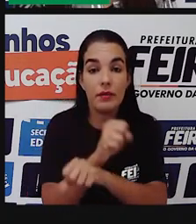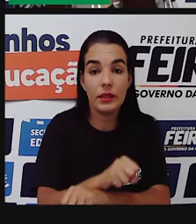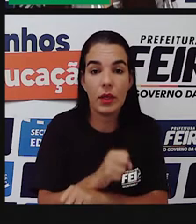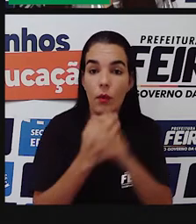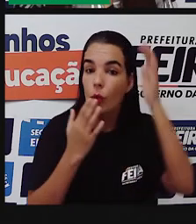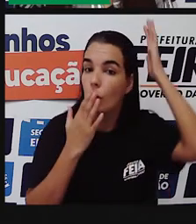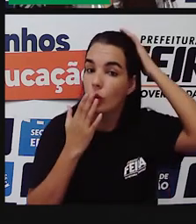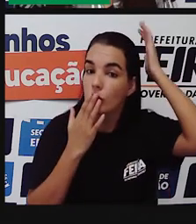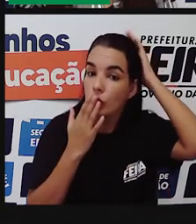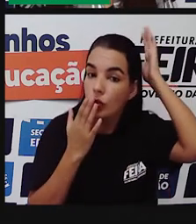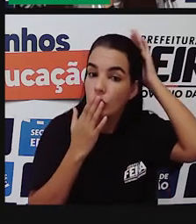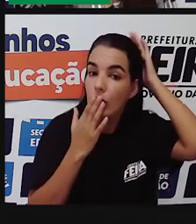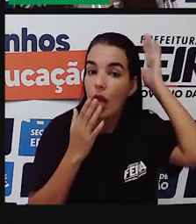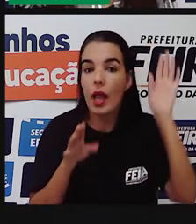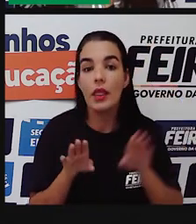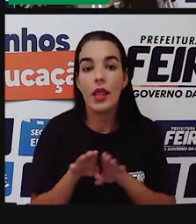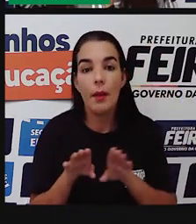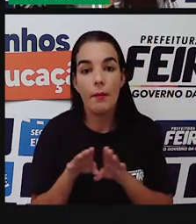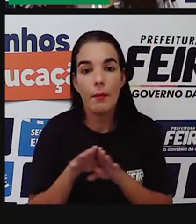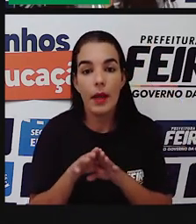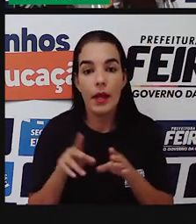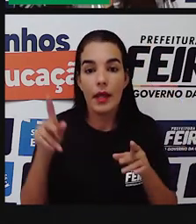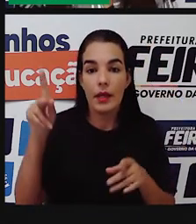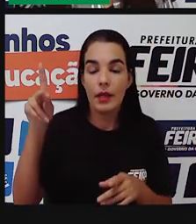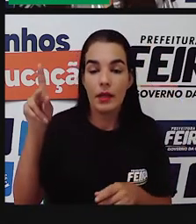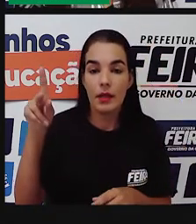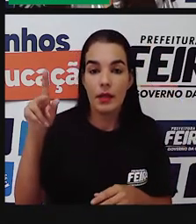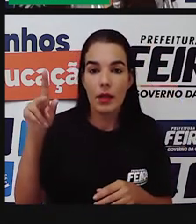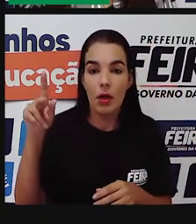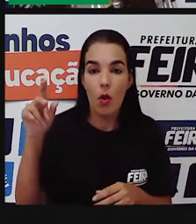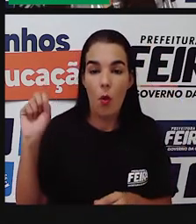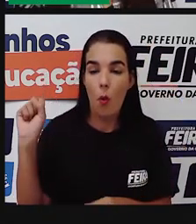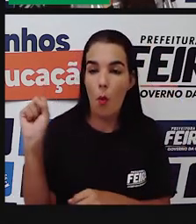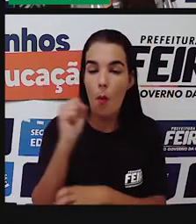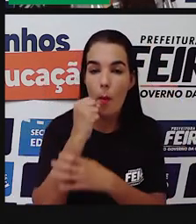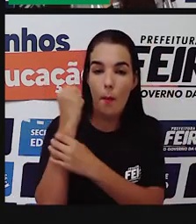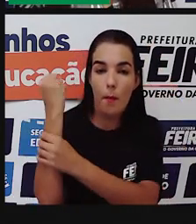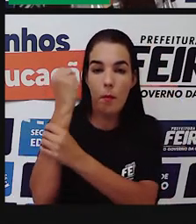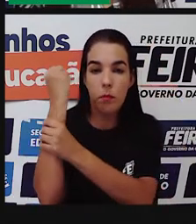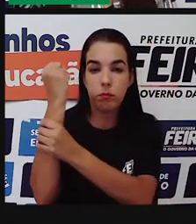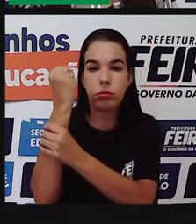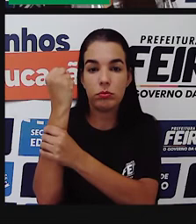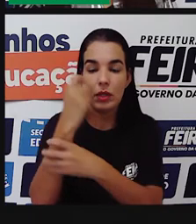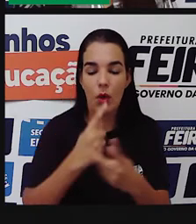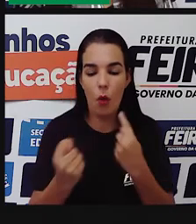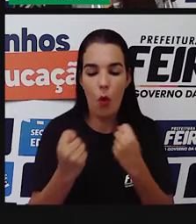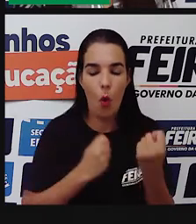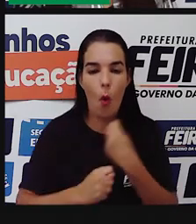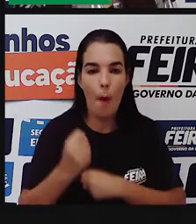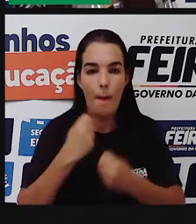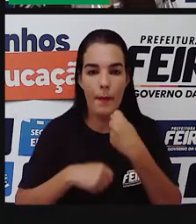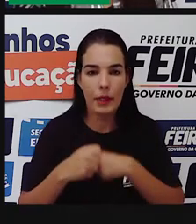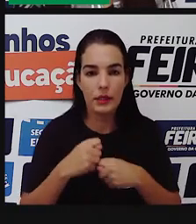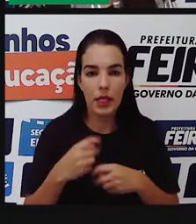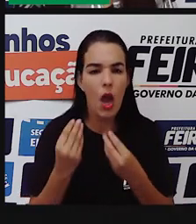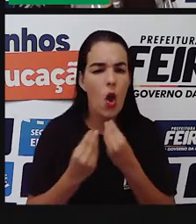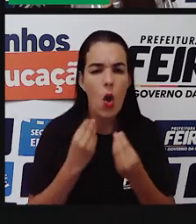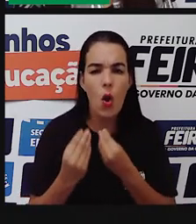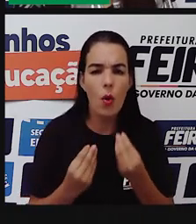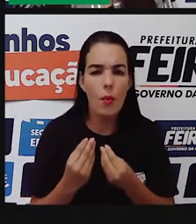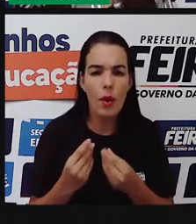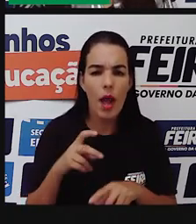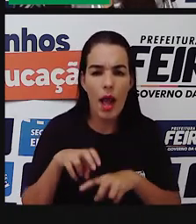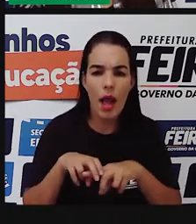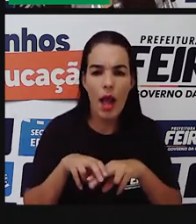poder e ela expulsa aí os jesuítas da região do Maranhão. Quais as consequências? Houve